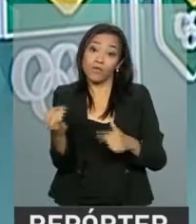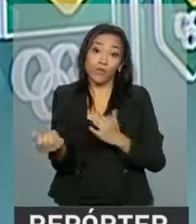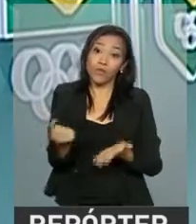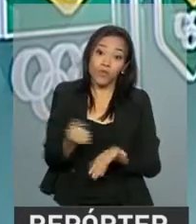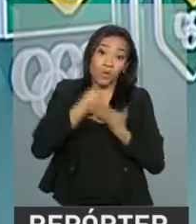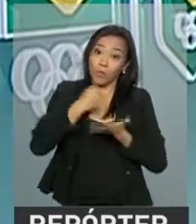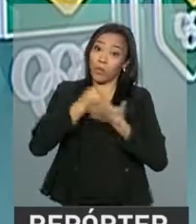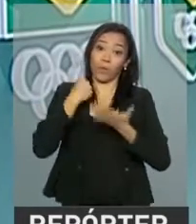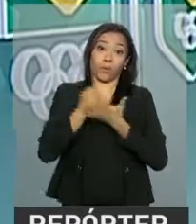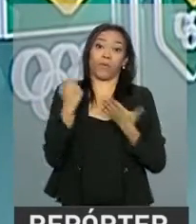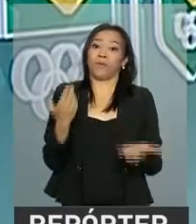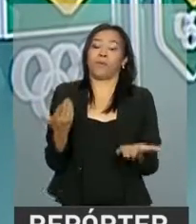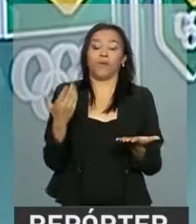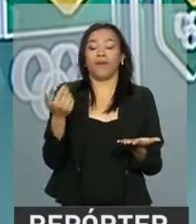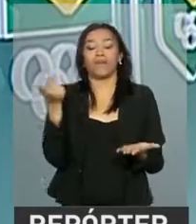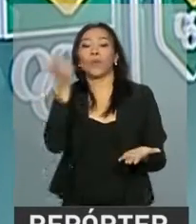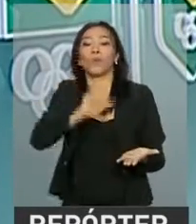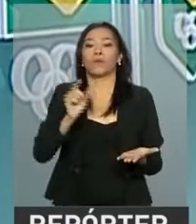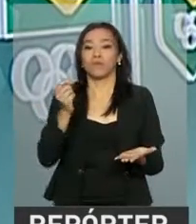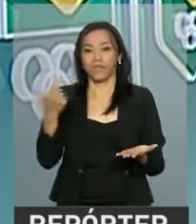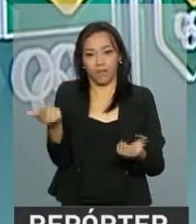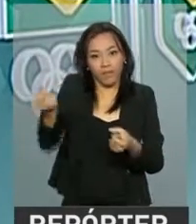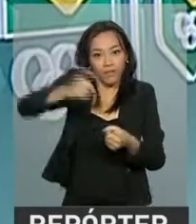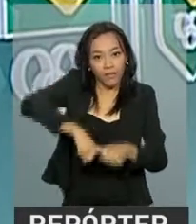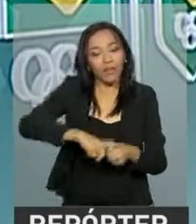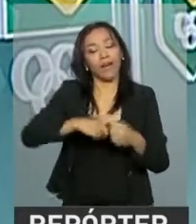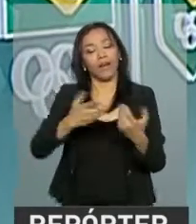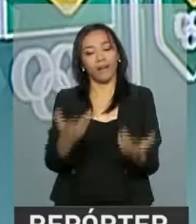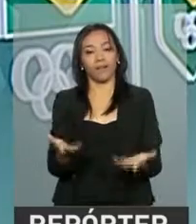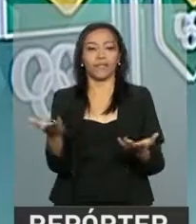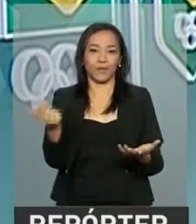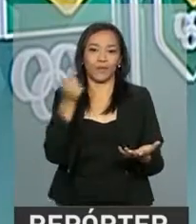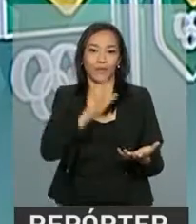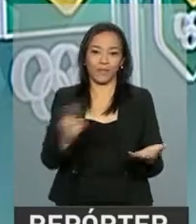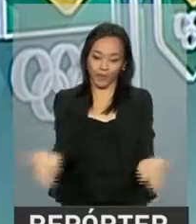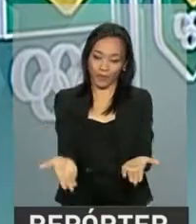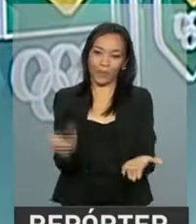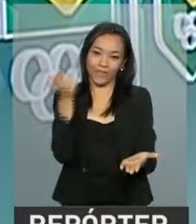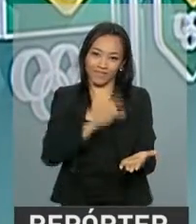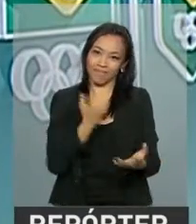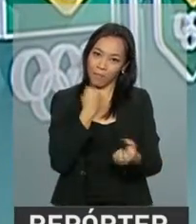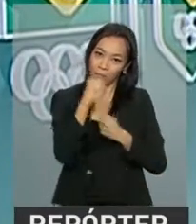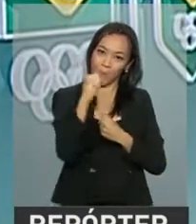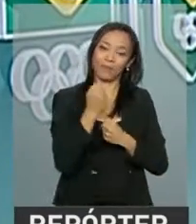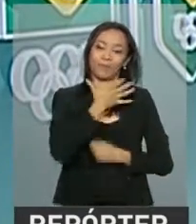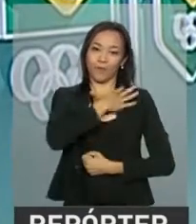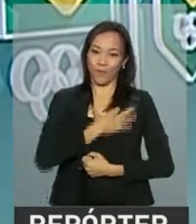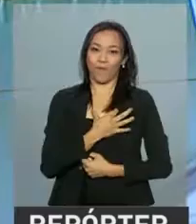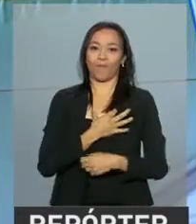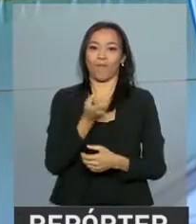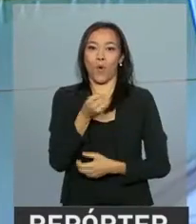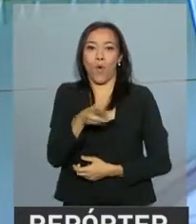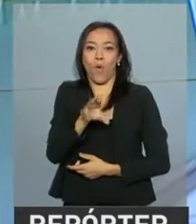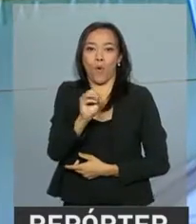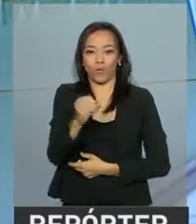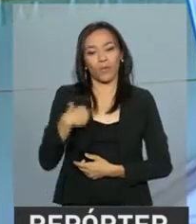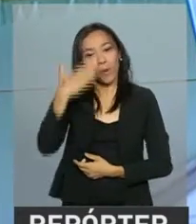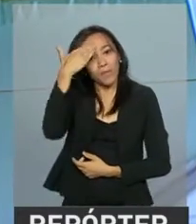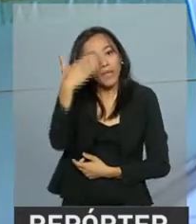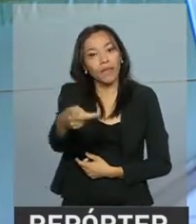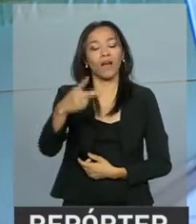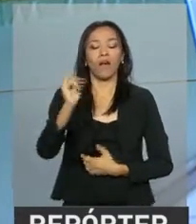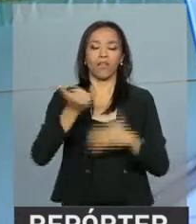ao esporte depois dessas duas eliminações nas outras duas Olimpíadas e conseguiu o resultado que conseguiu agora. José Luiz? Obrigado, Paula,